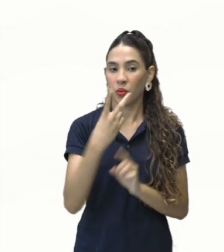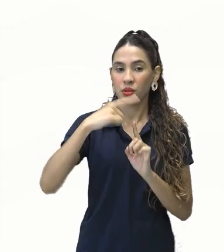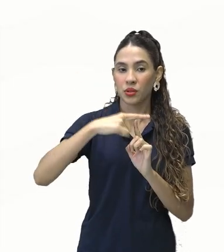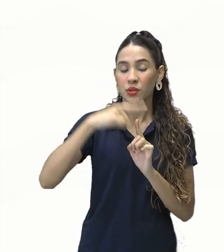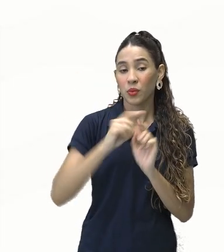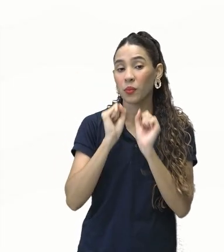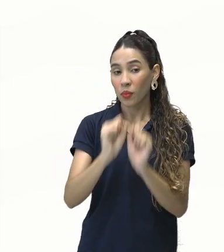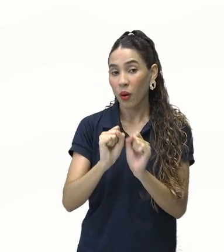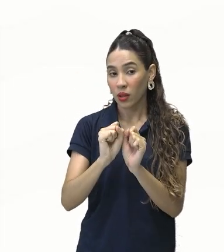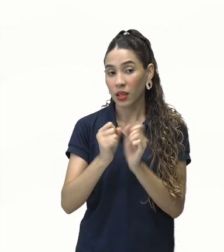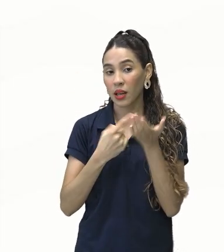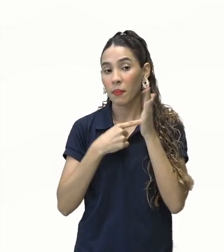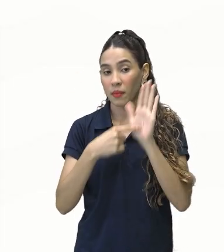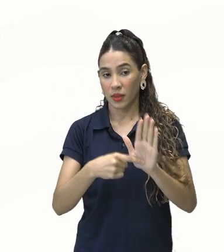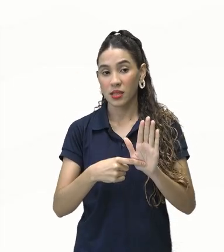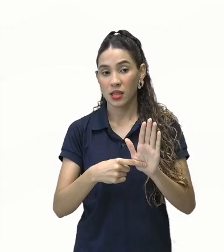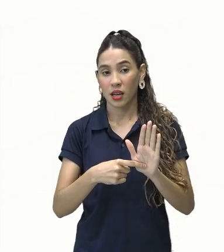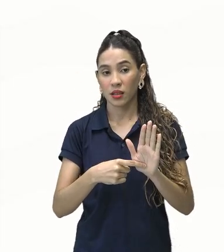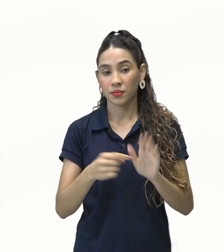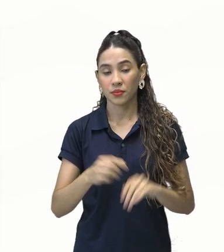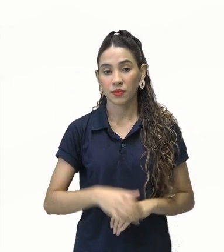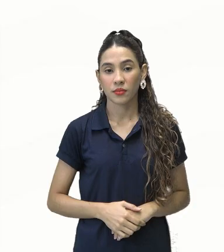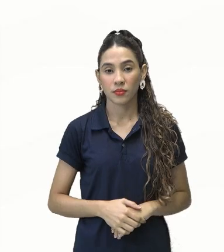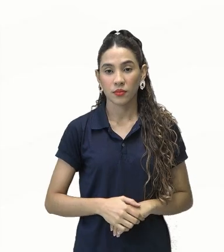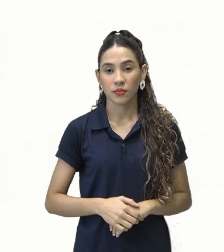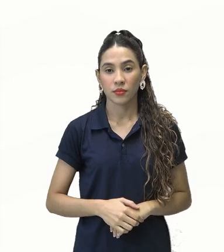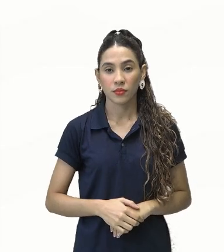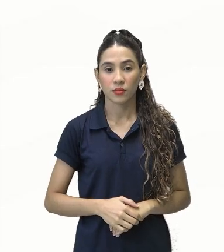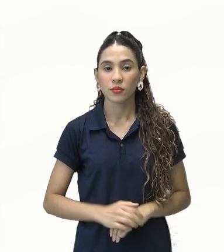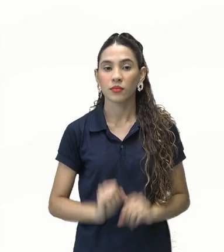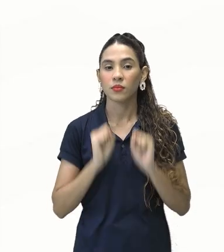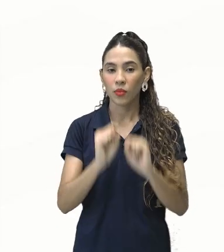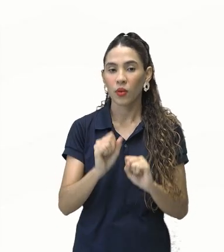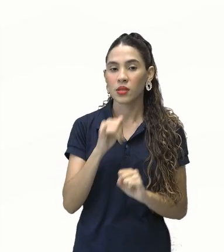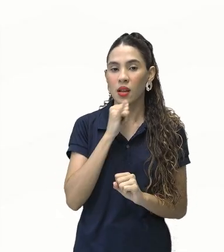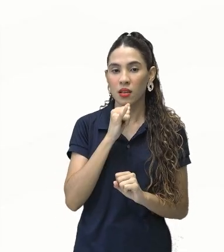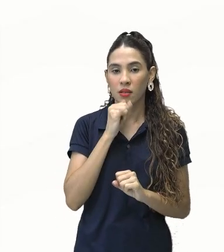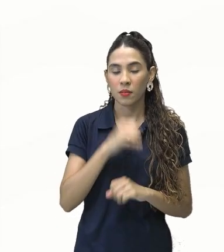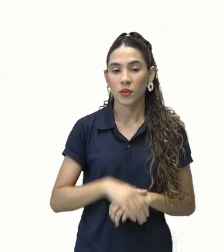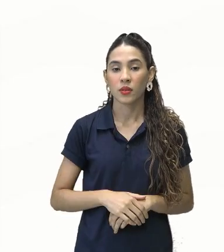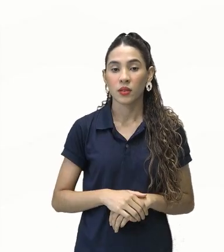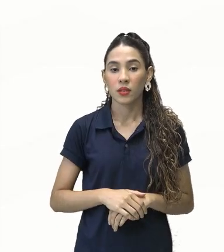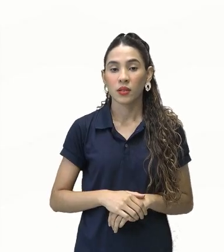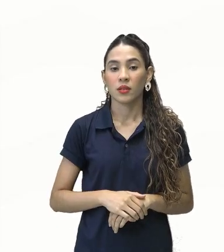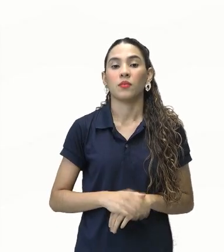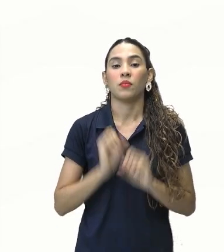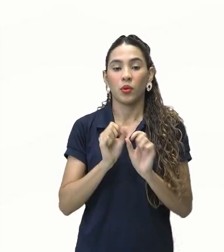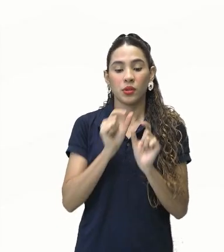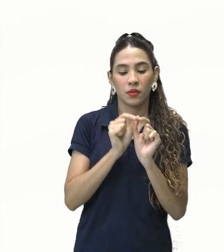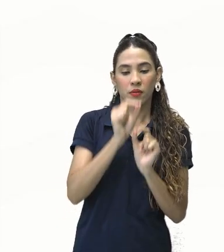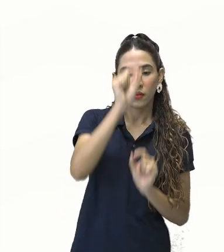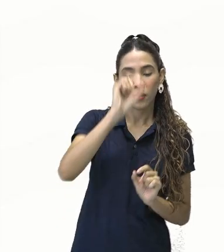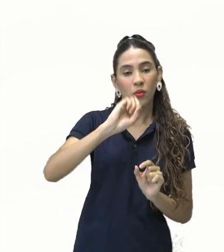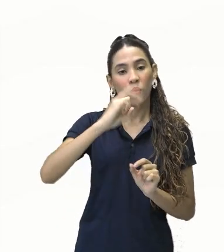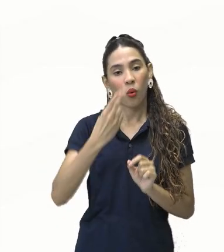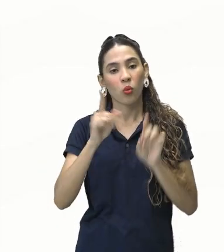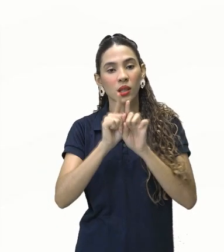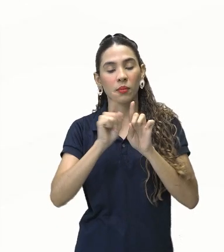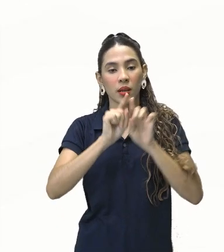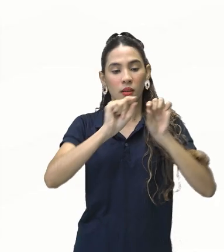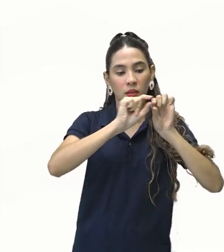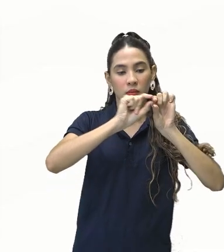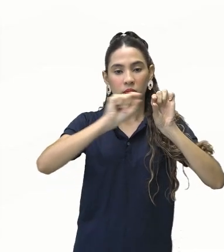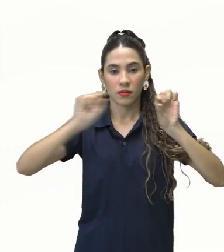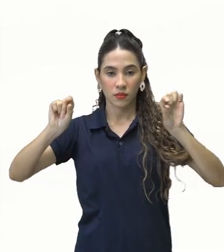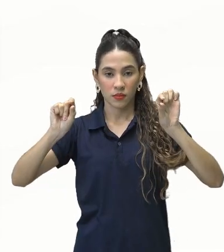formas que ele pode aparecer, tá? Ele pode vir tanto na vertical como na